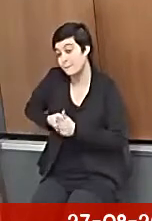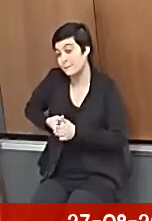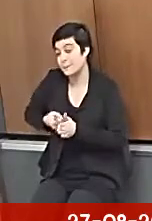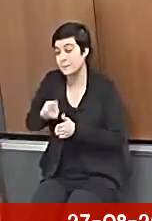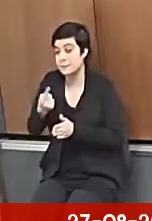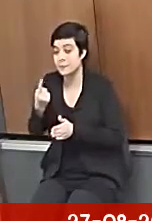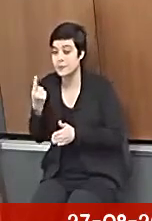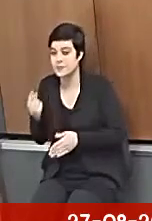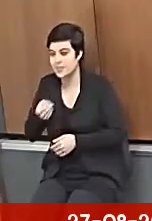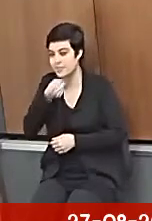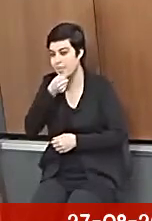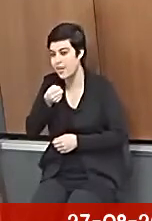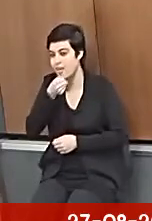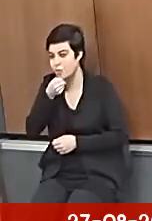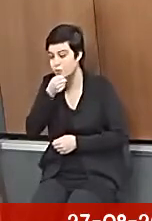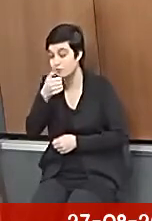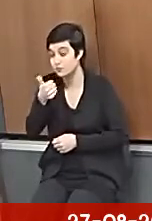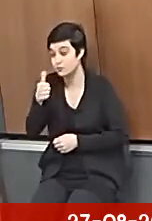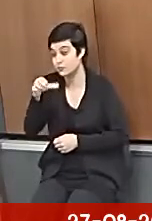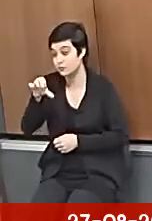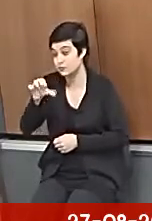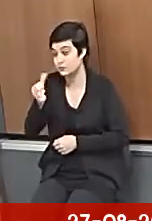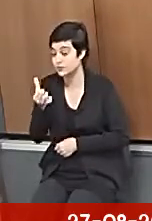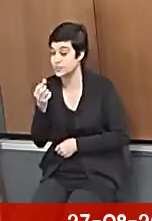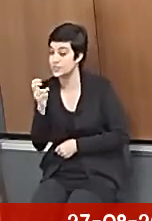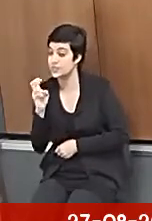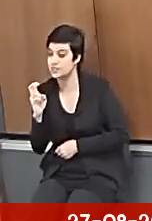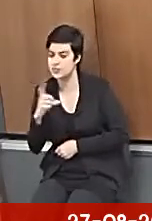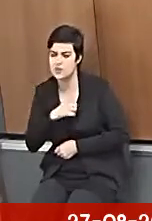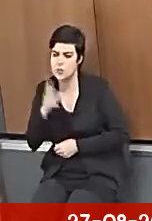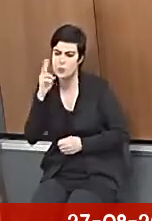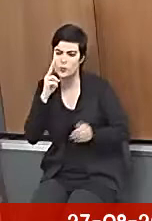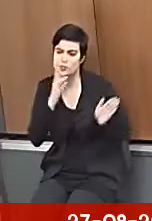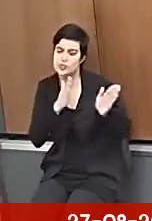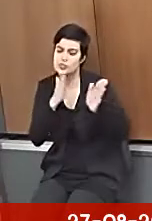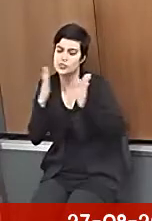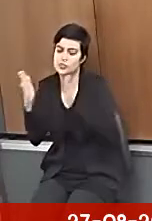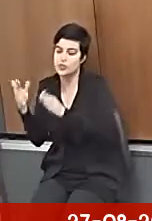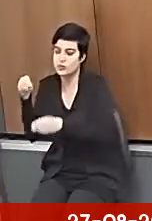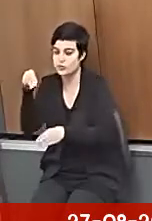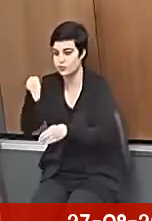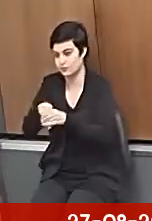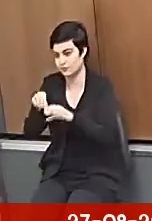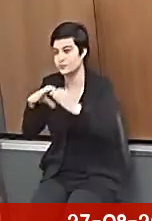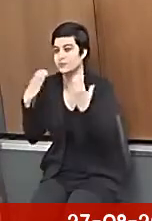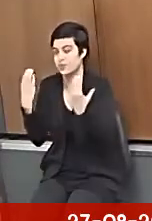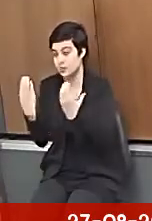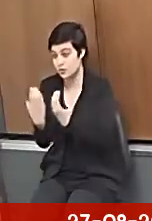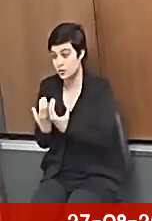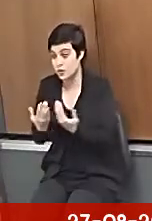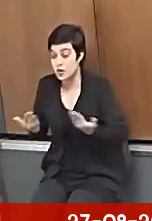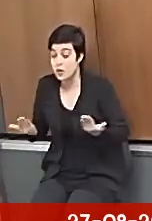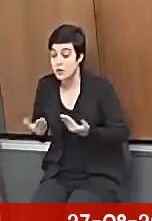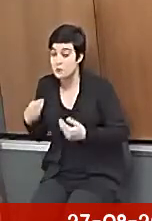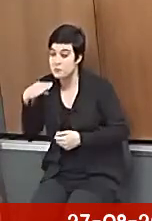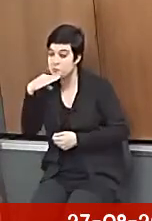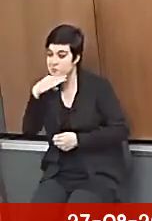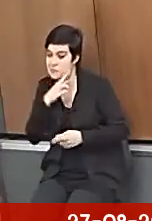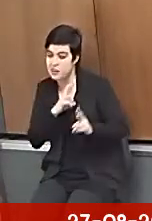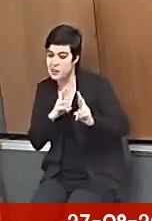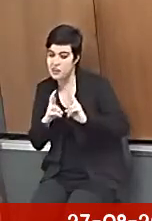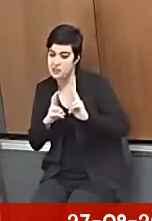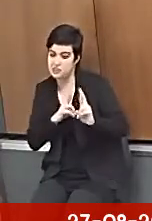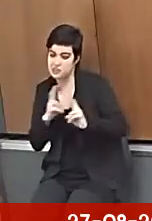mineirão em 1965 nós temos uma história naquela casa e hoje a gente vê que a forma de relacionamento